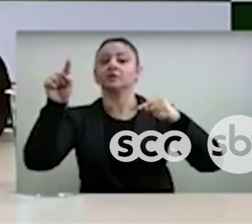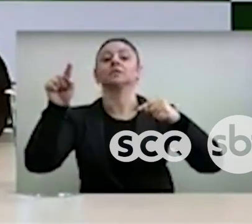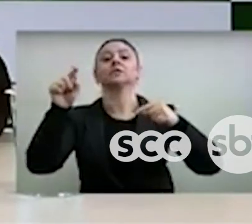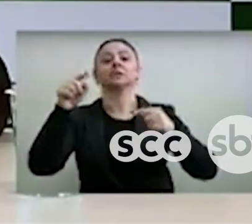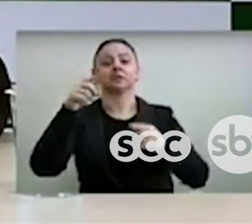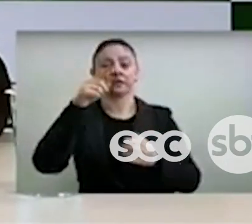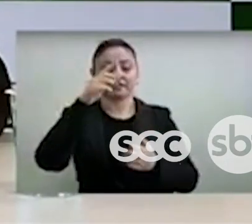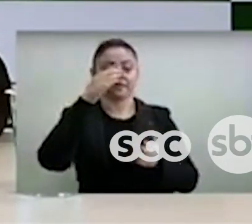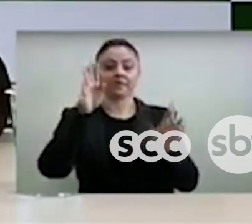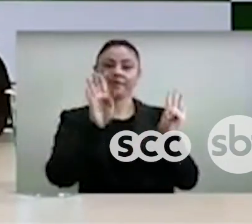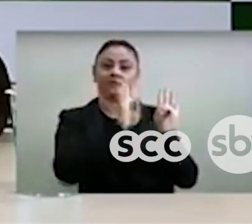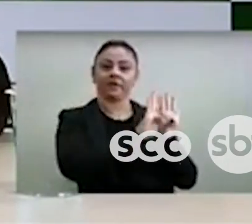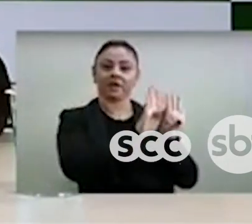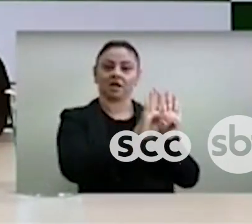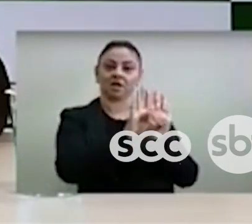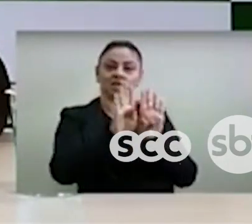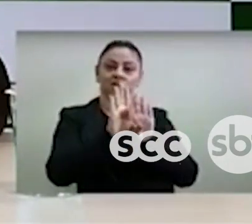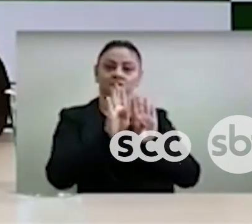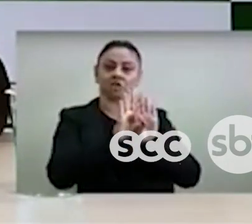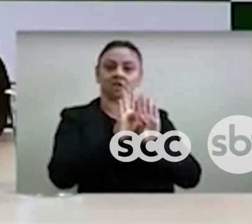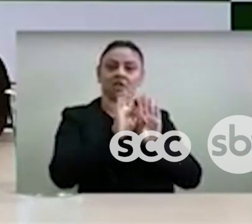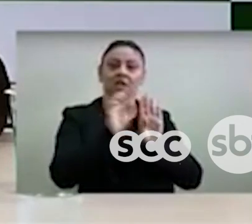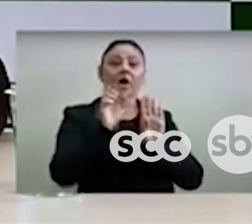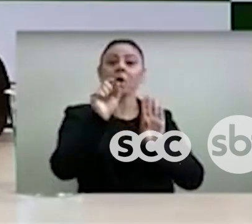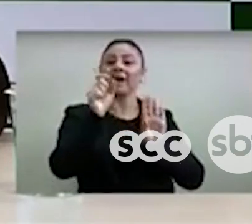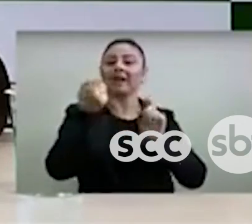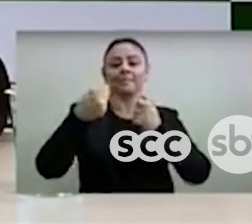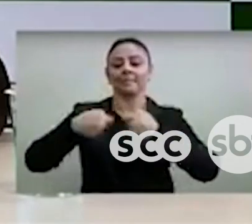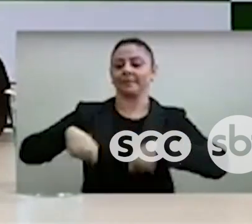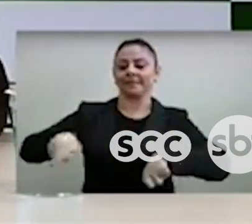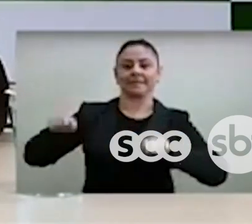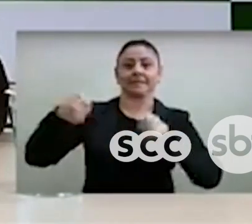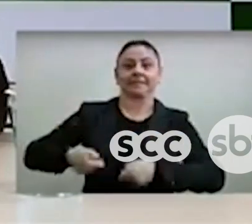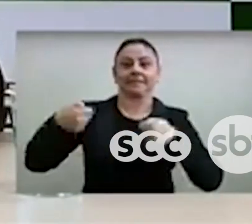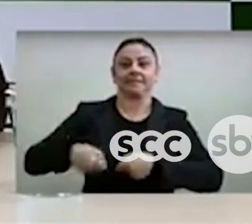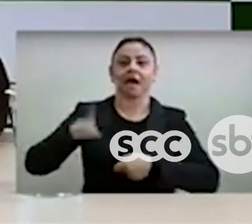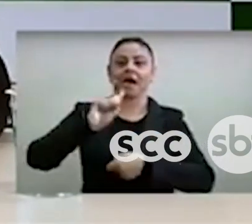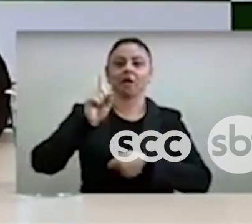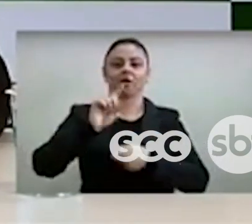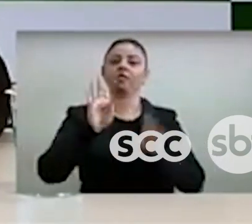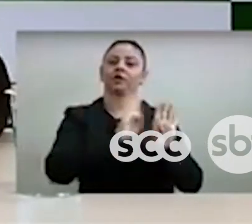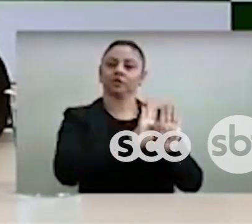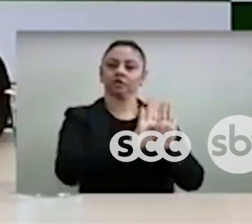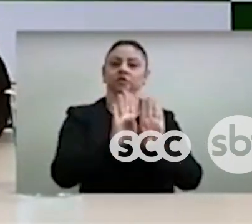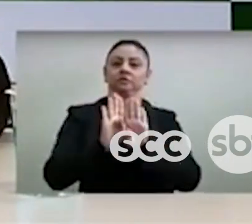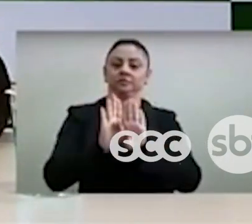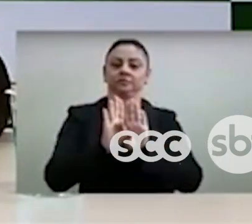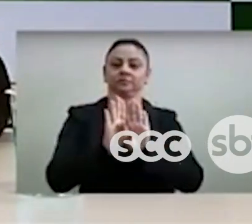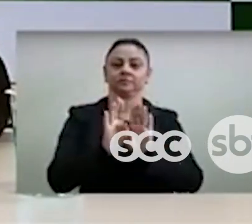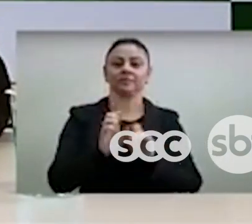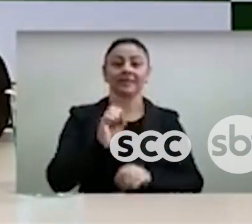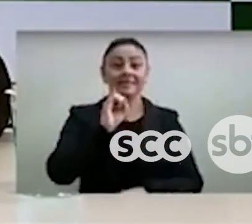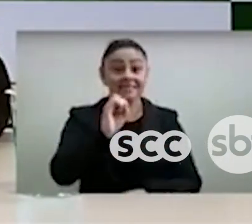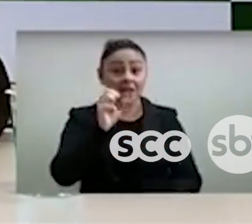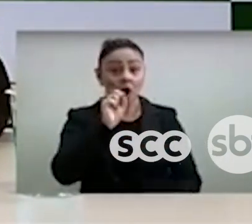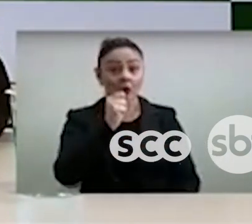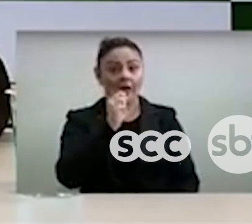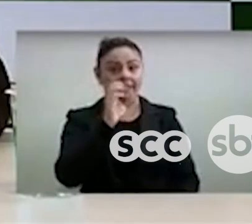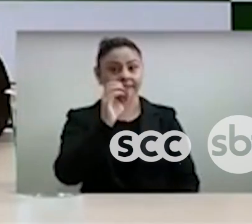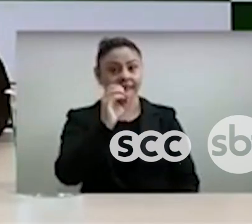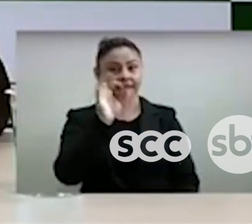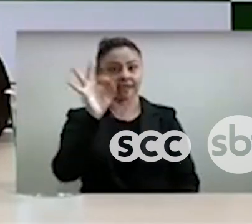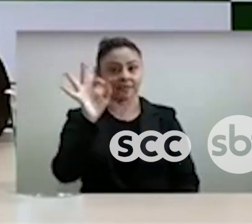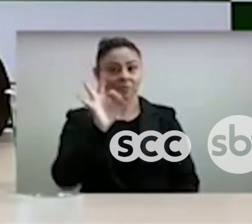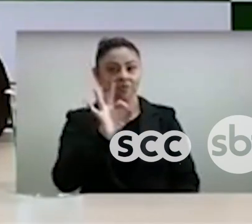determinado o fechamento de todos os serviços não essenciais. Quando se chegar a 80%